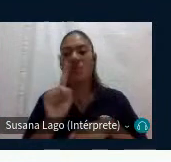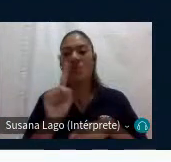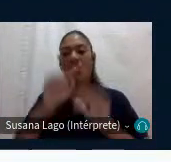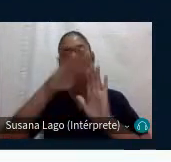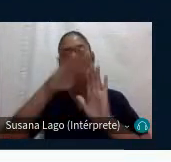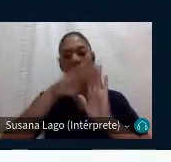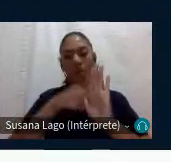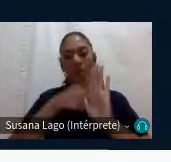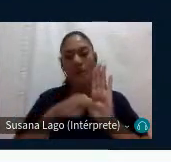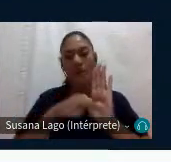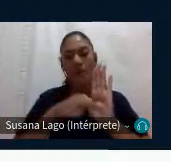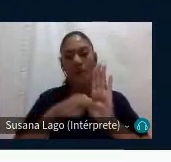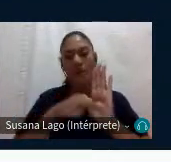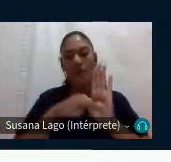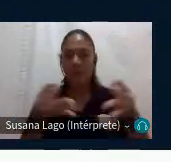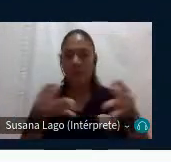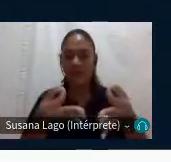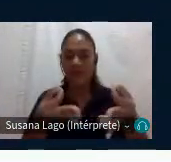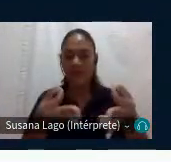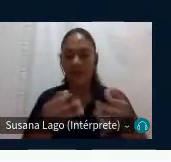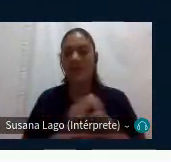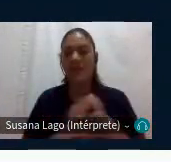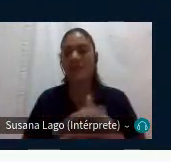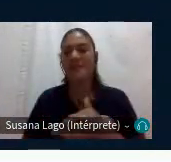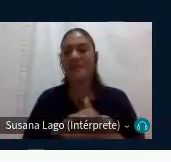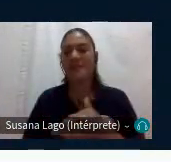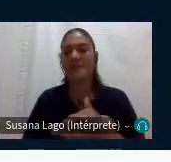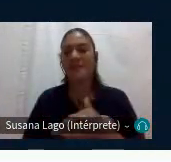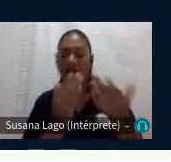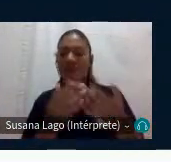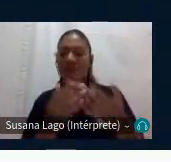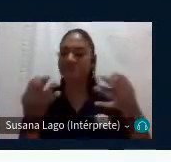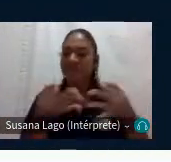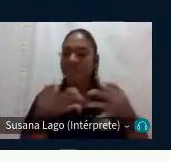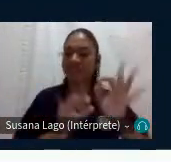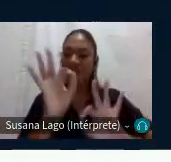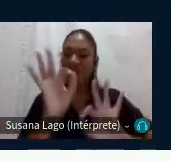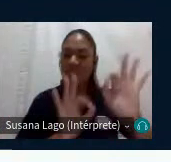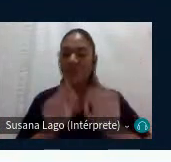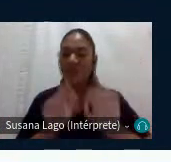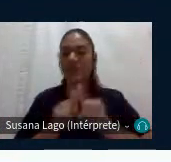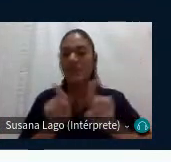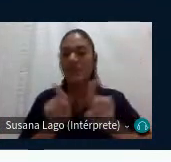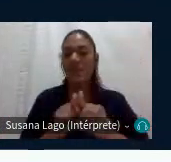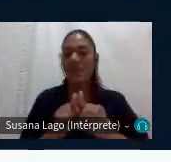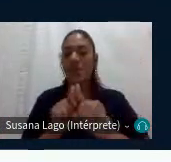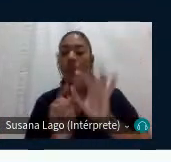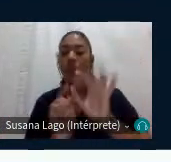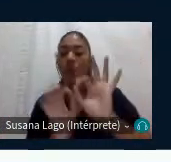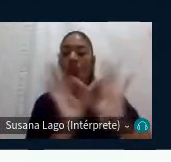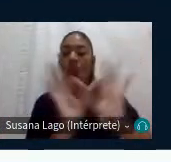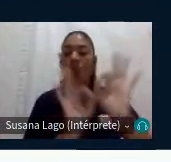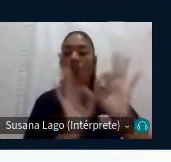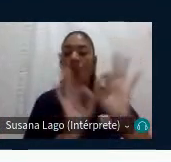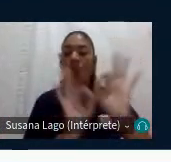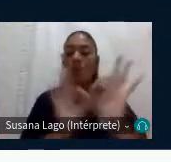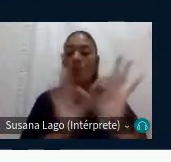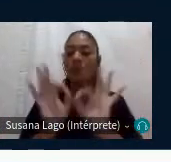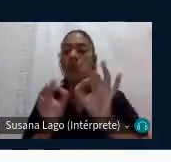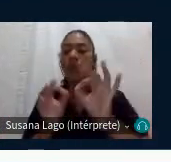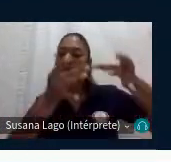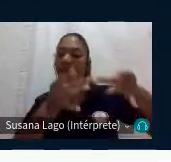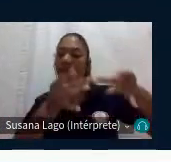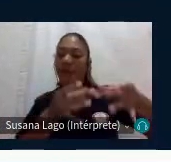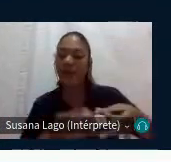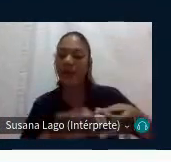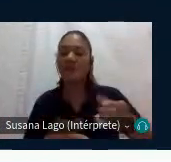programação de alto nível, se seu design teve um diferencial, se você consegue resolver um problema com ele.